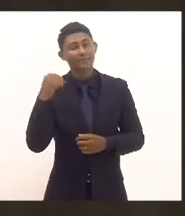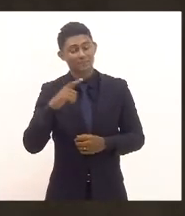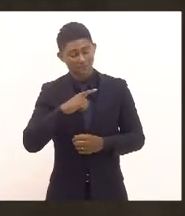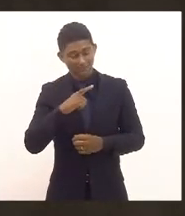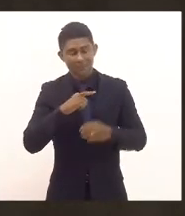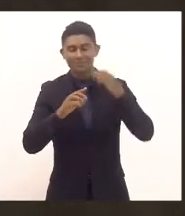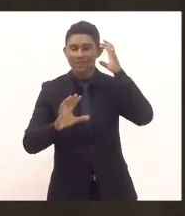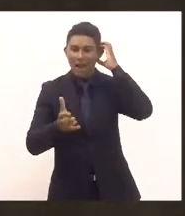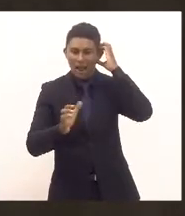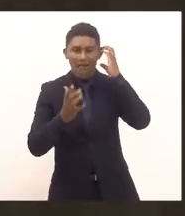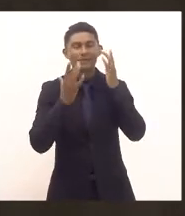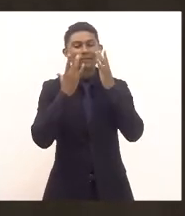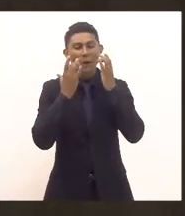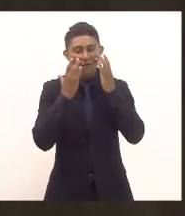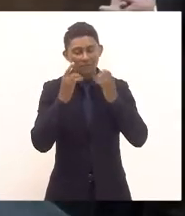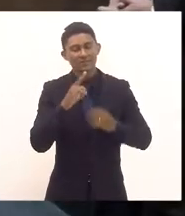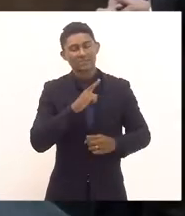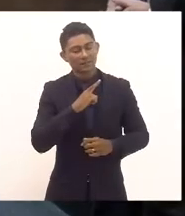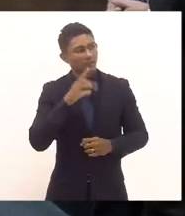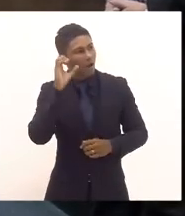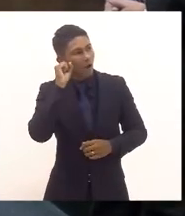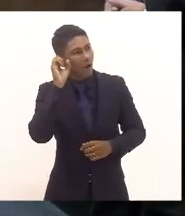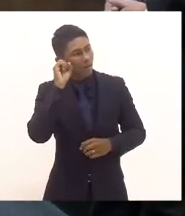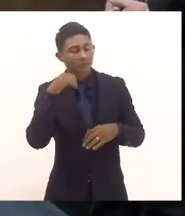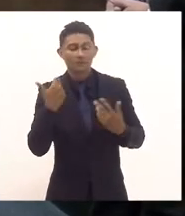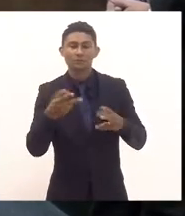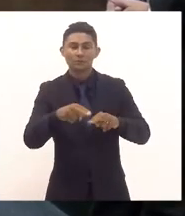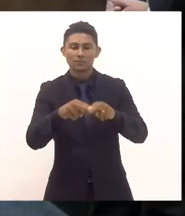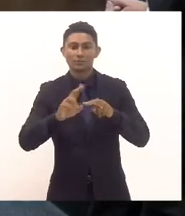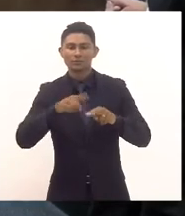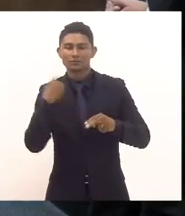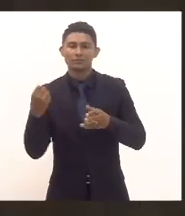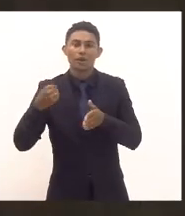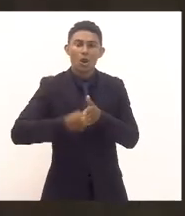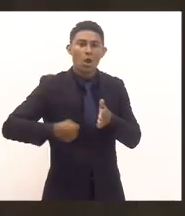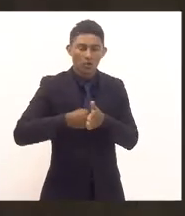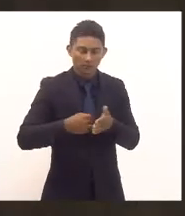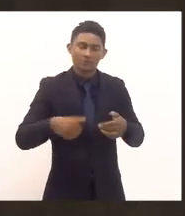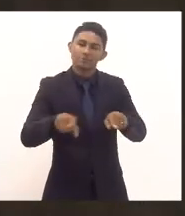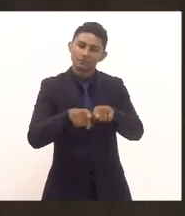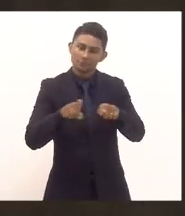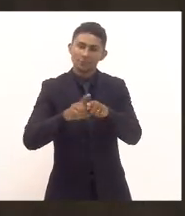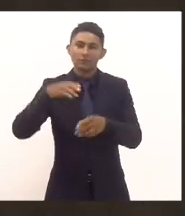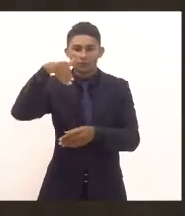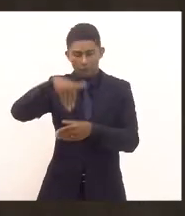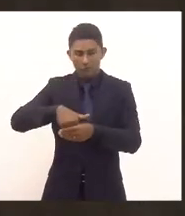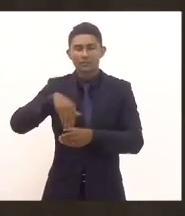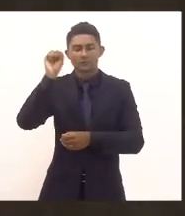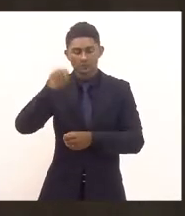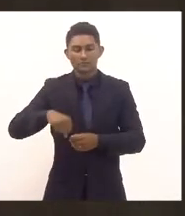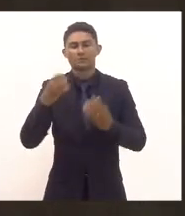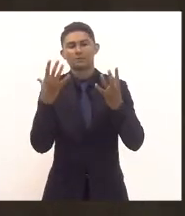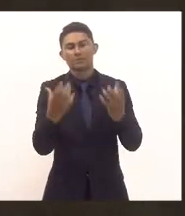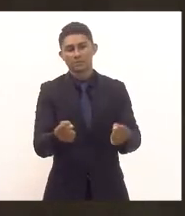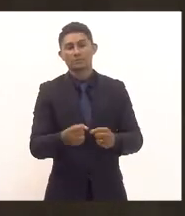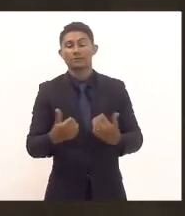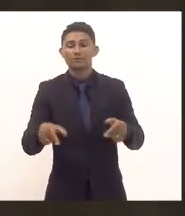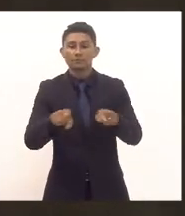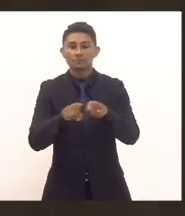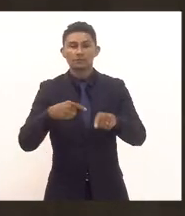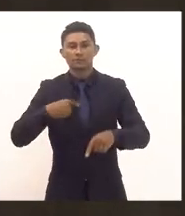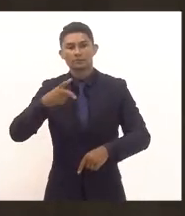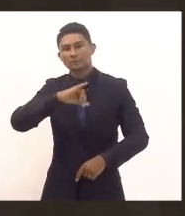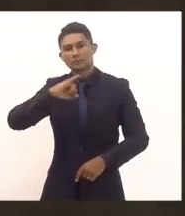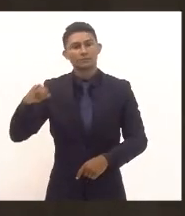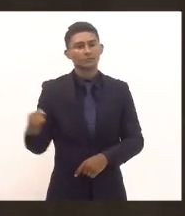Rádio Nacional por isso estamos votando favoravelmente seu presente aproveitando esse momento